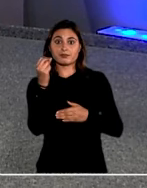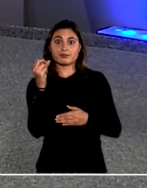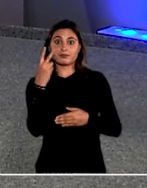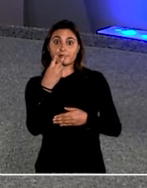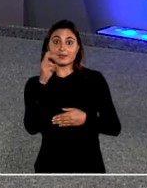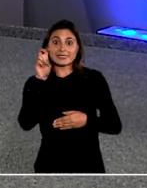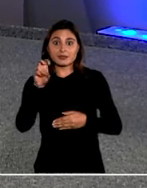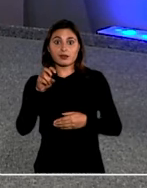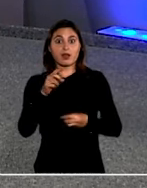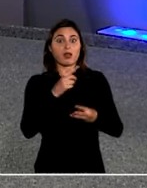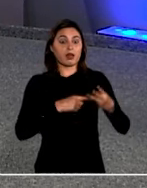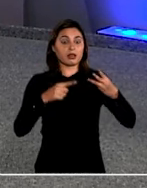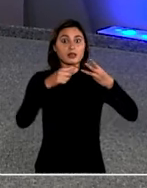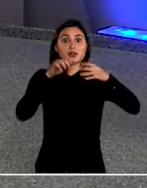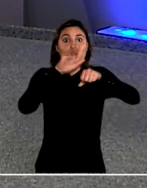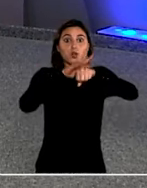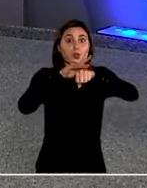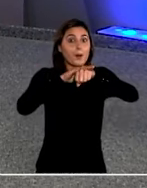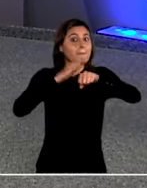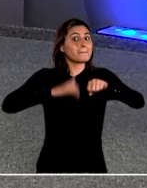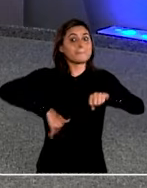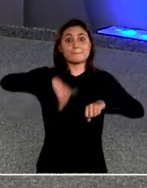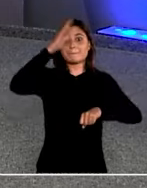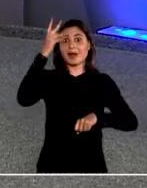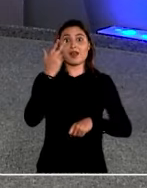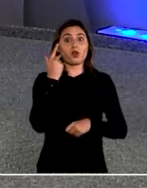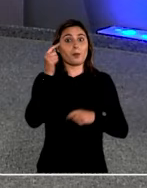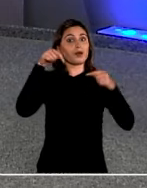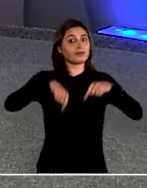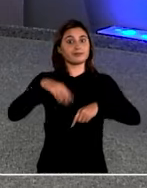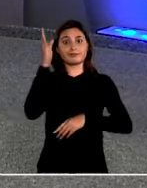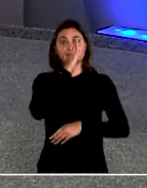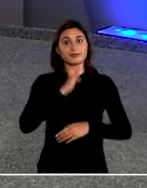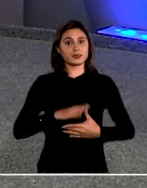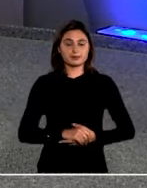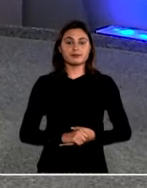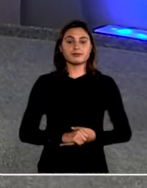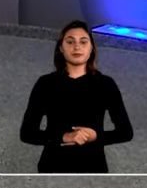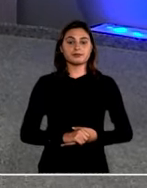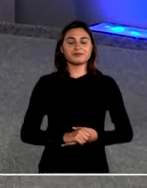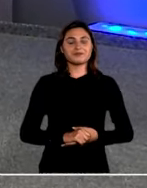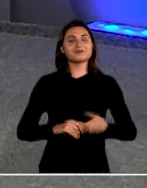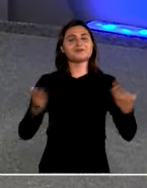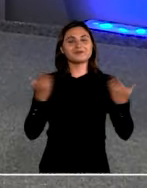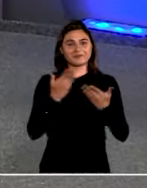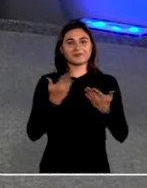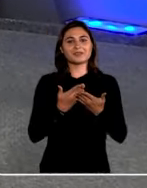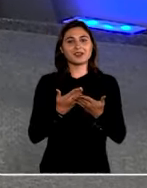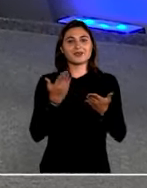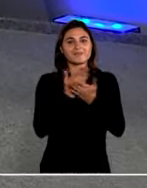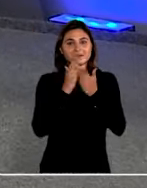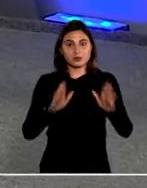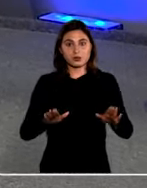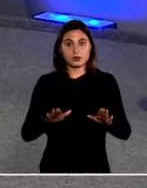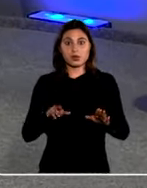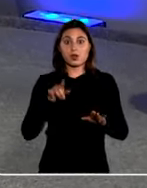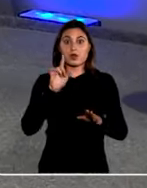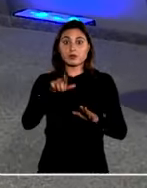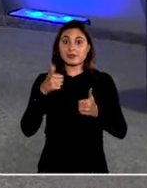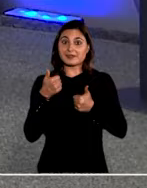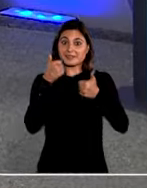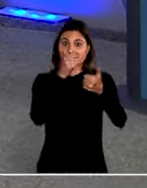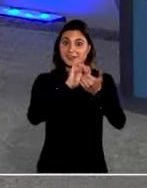na terceira posição como câncer mais comum no Brasil e vamos ficando por aqui Siga a gente nas redes